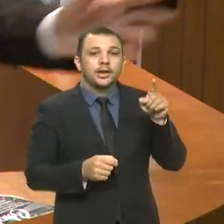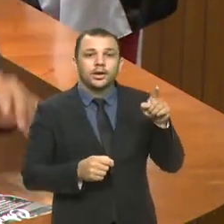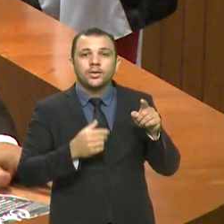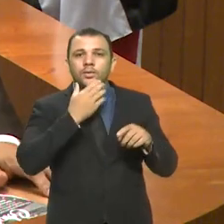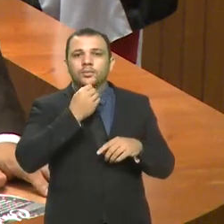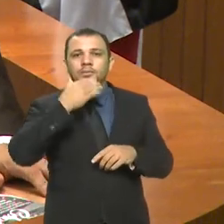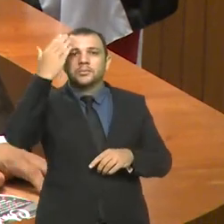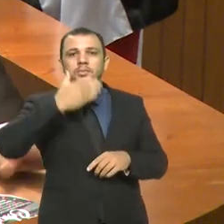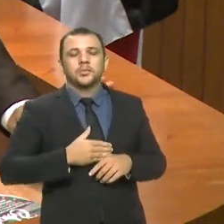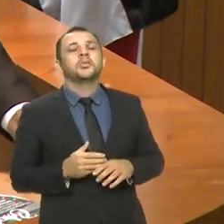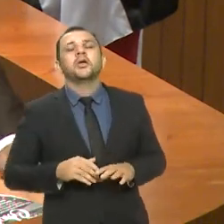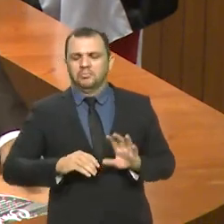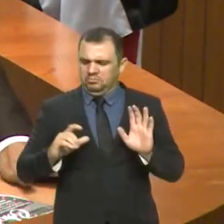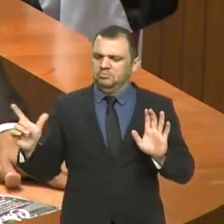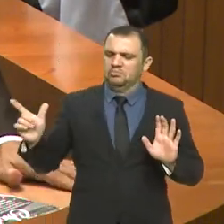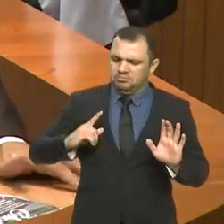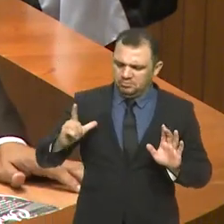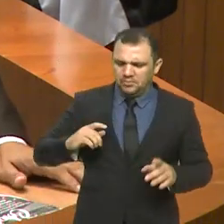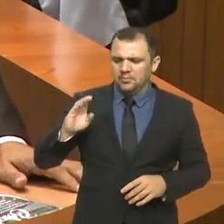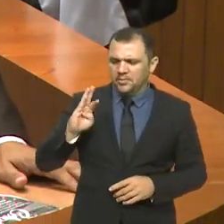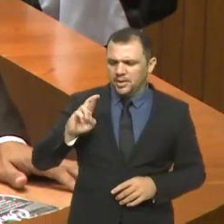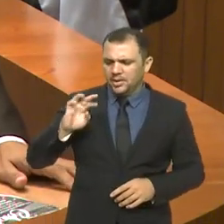projeto, primeiro lote, segundo lote.